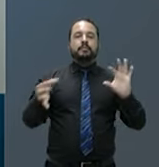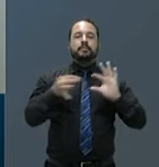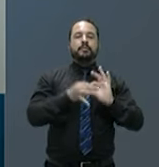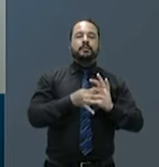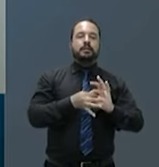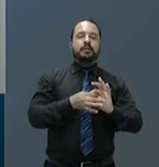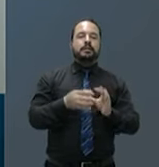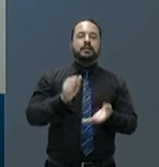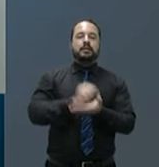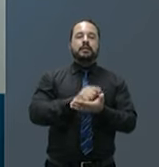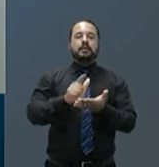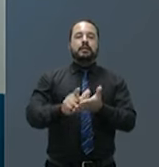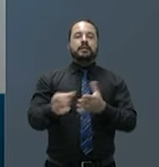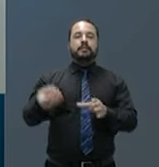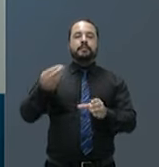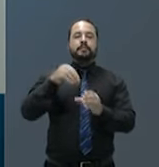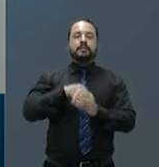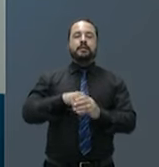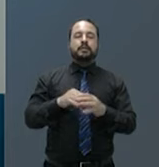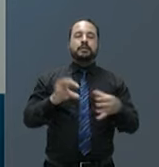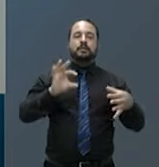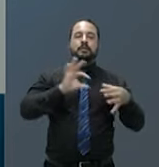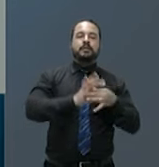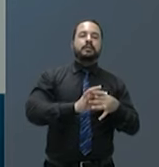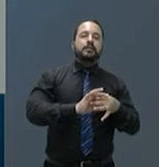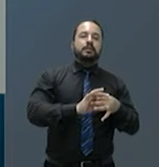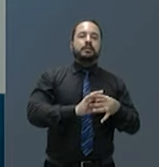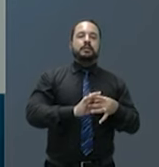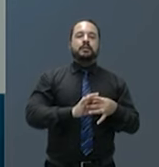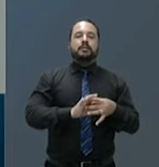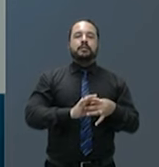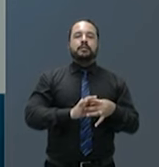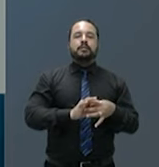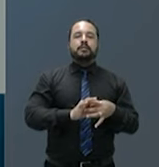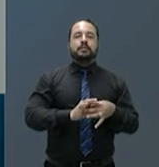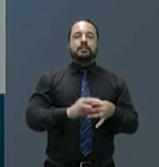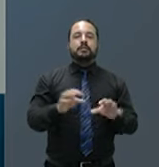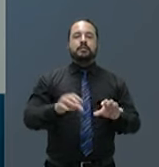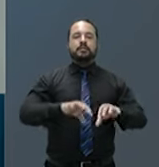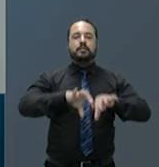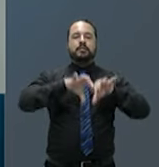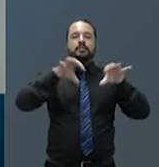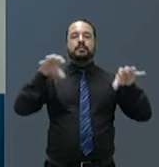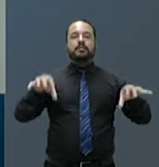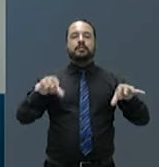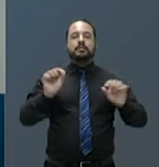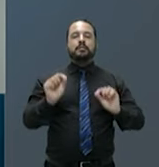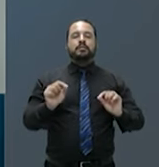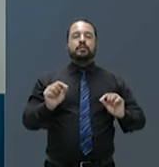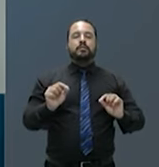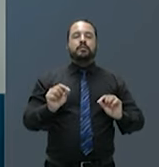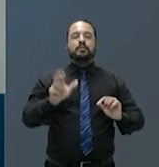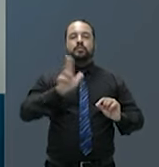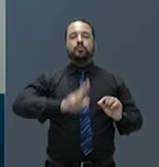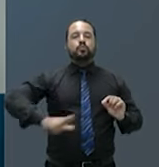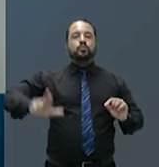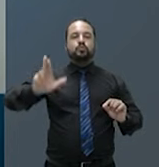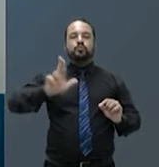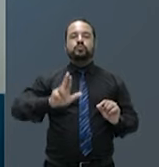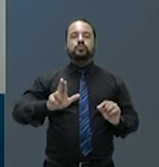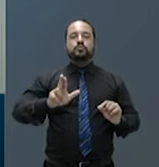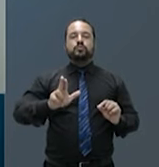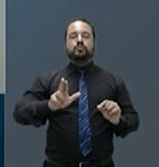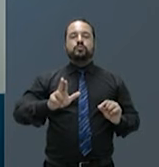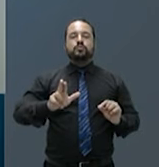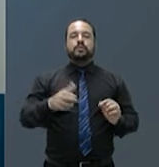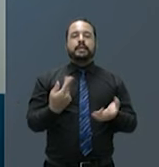interno que requer a distinção ou alega o uso indevido ou